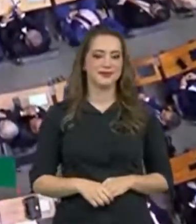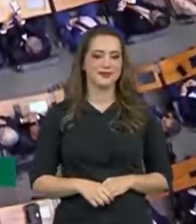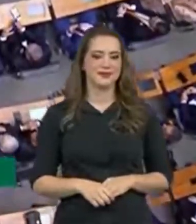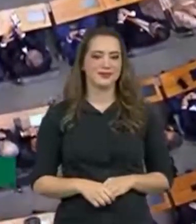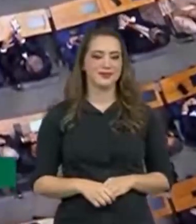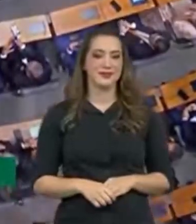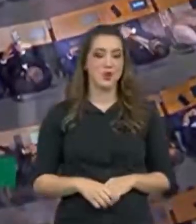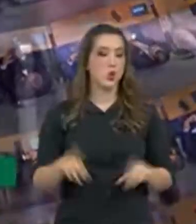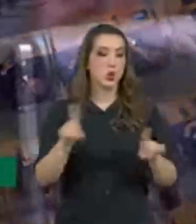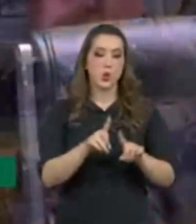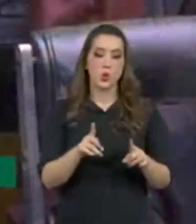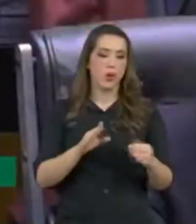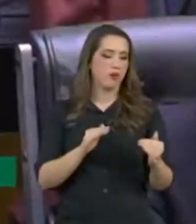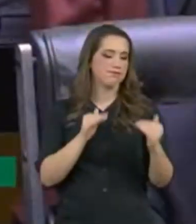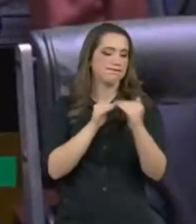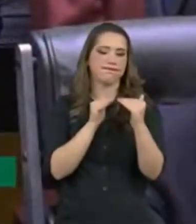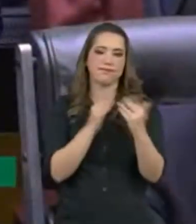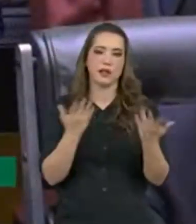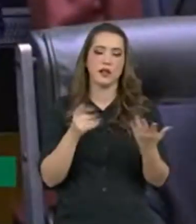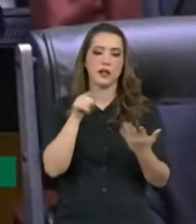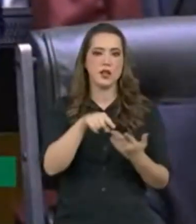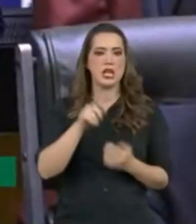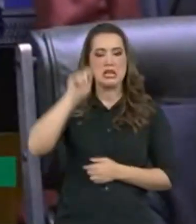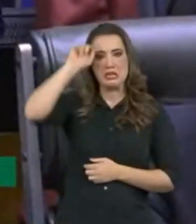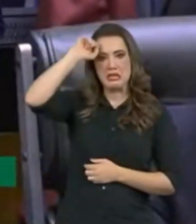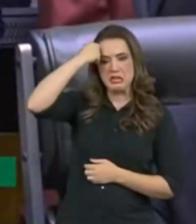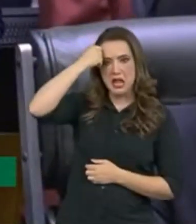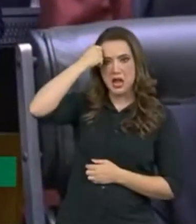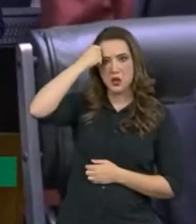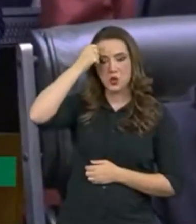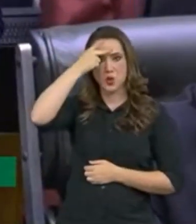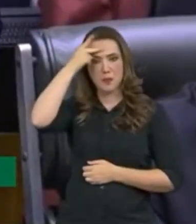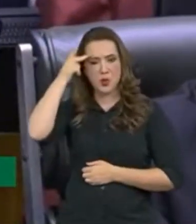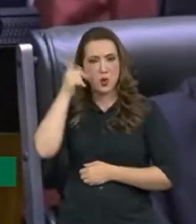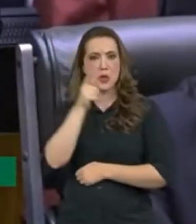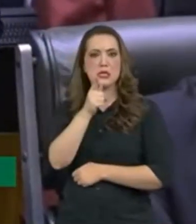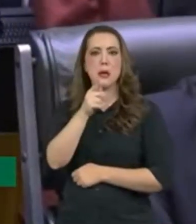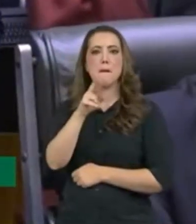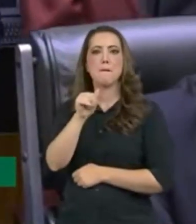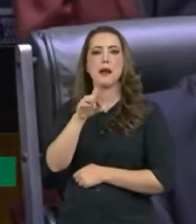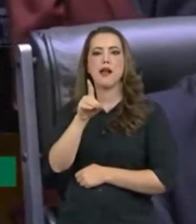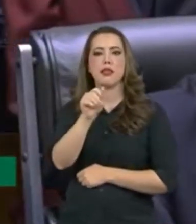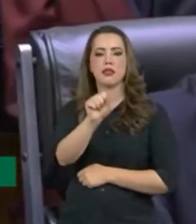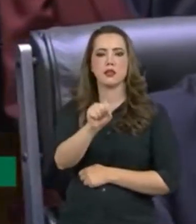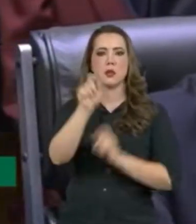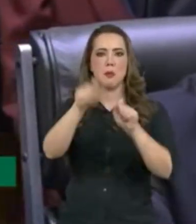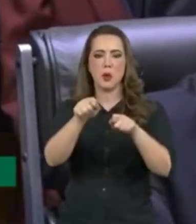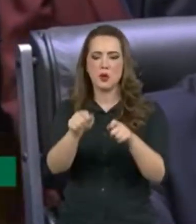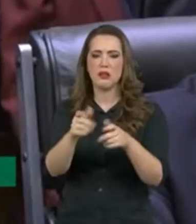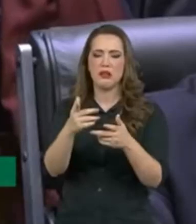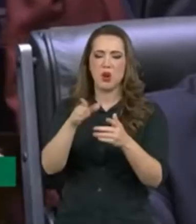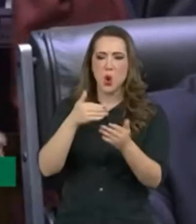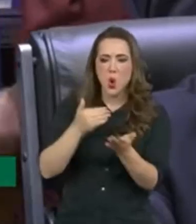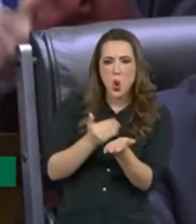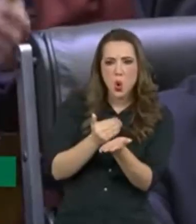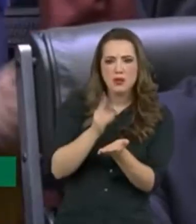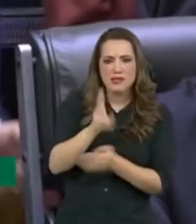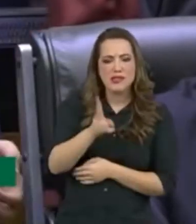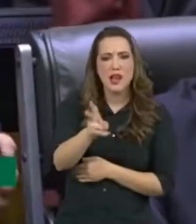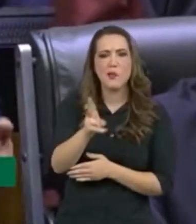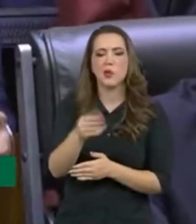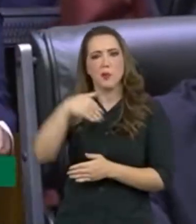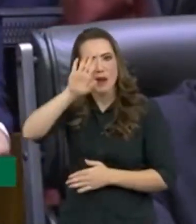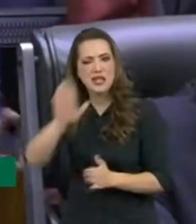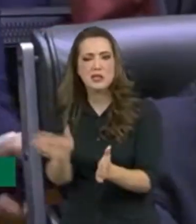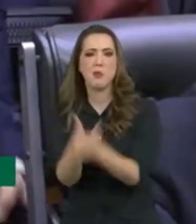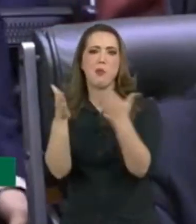Não é admissível que negros e pardos continuem sendo a maioria pobre e oprimida de um país